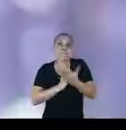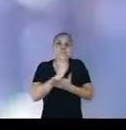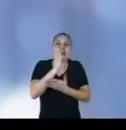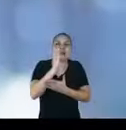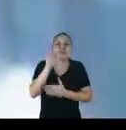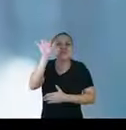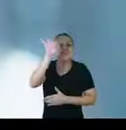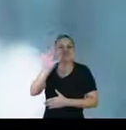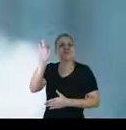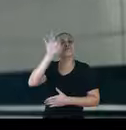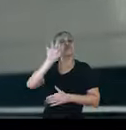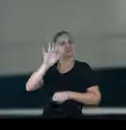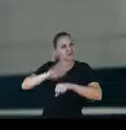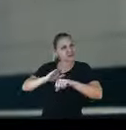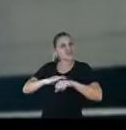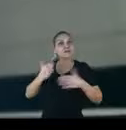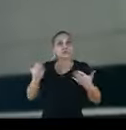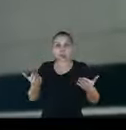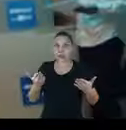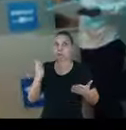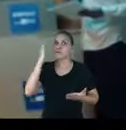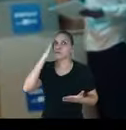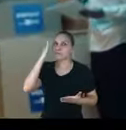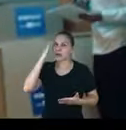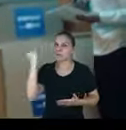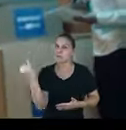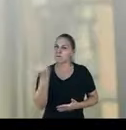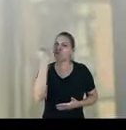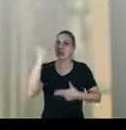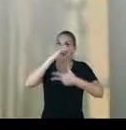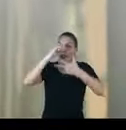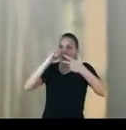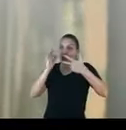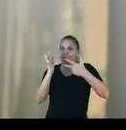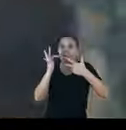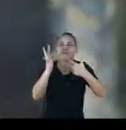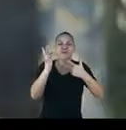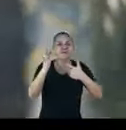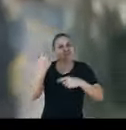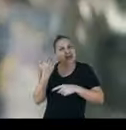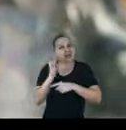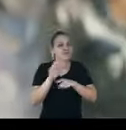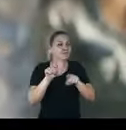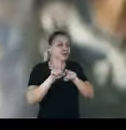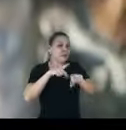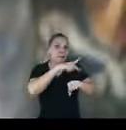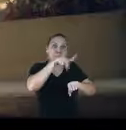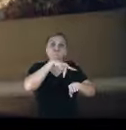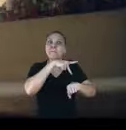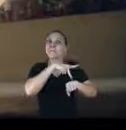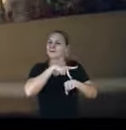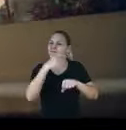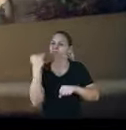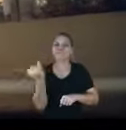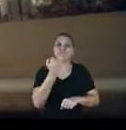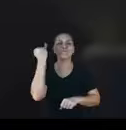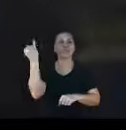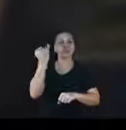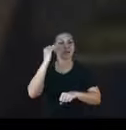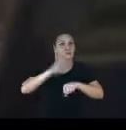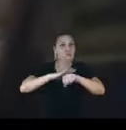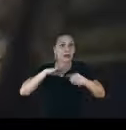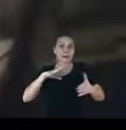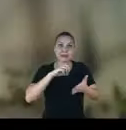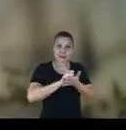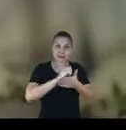superior. Porque a gente sabe a importância do Enem para o seu futuro e para o país. Faça sua inscrição para